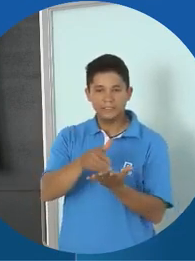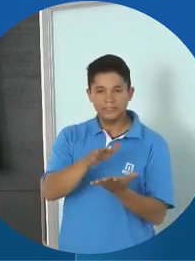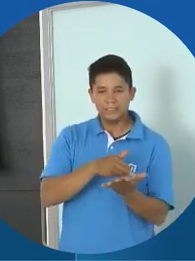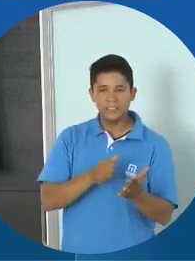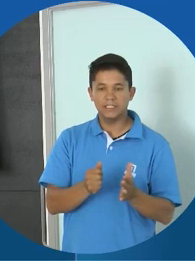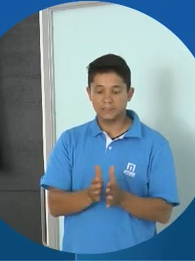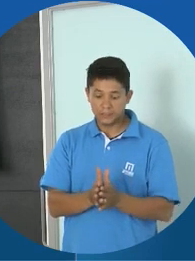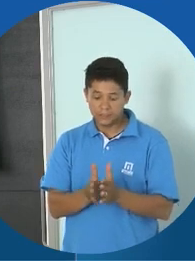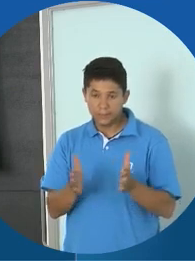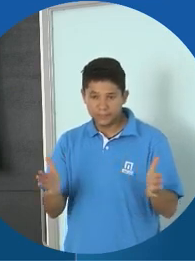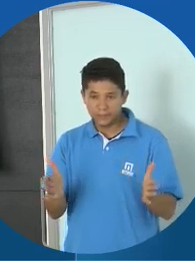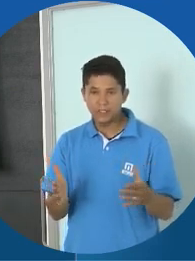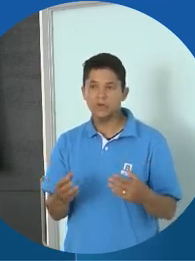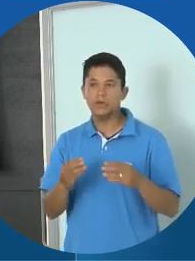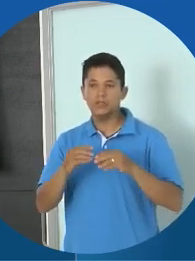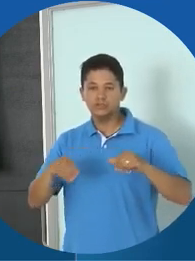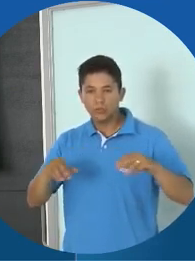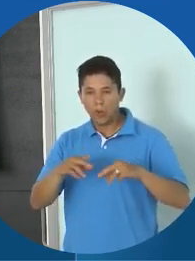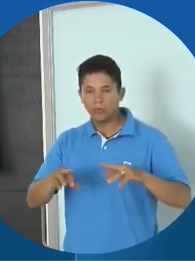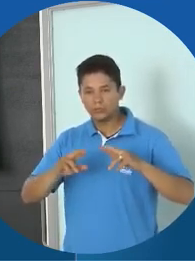expansões e os diferentes tipos de solo.